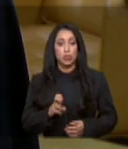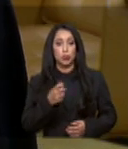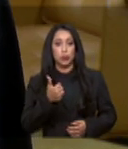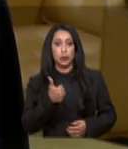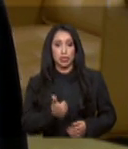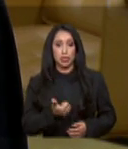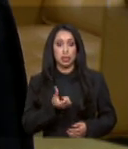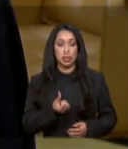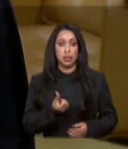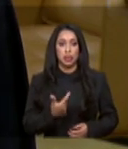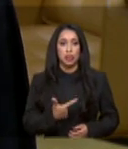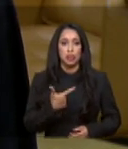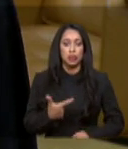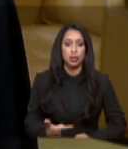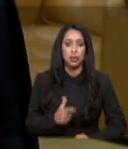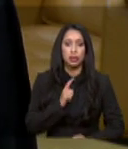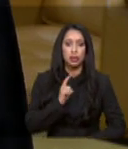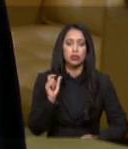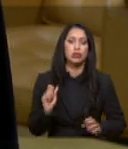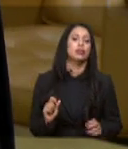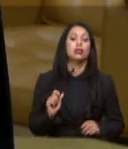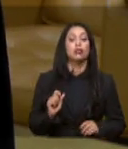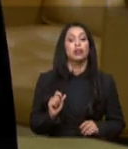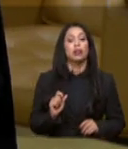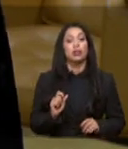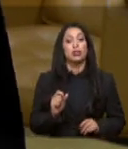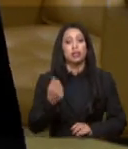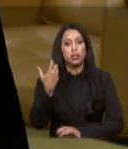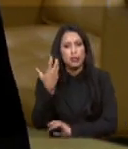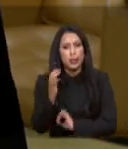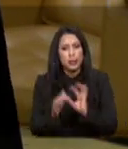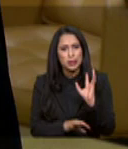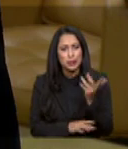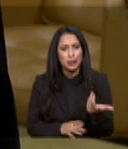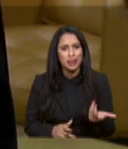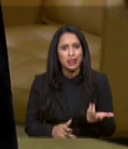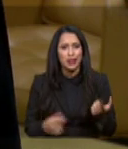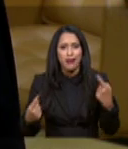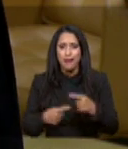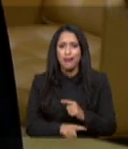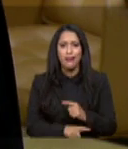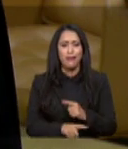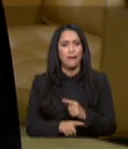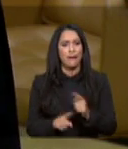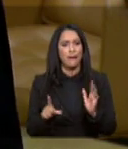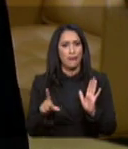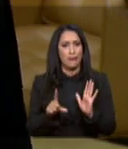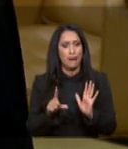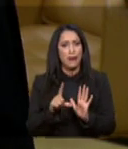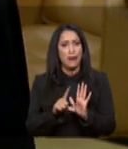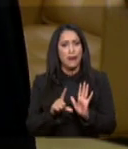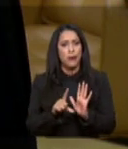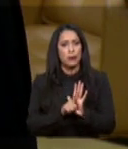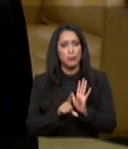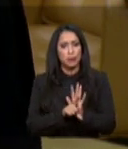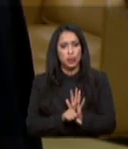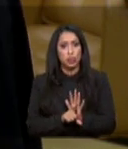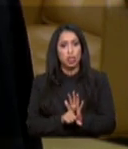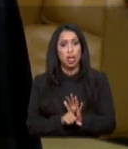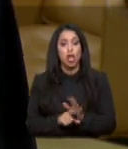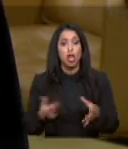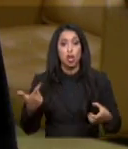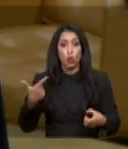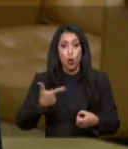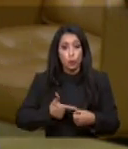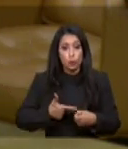5.162 metros cúbicos de madeira ilegalmente extraída e também muitos litros de combustíveis. Portanto,